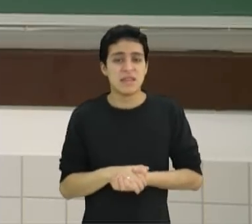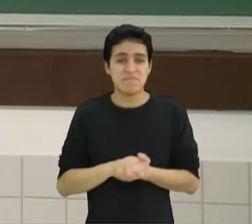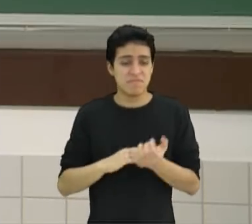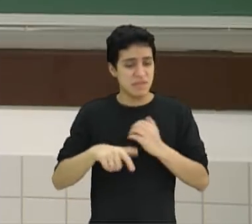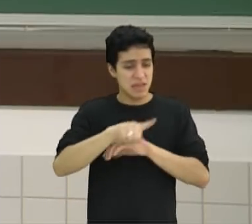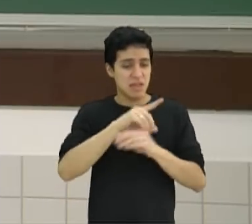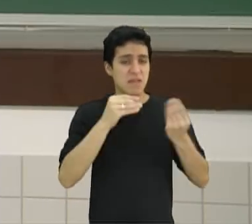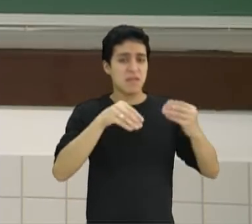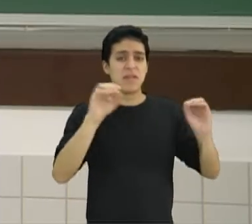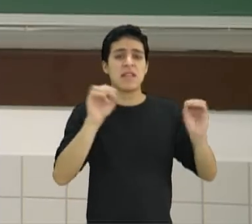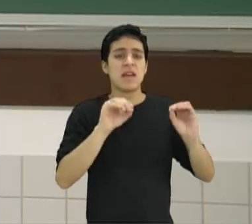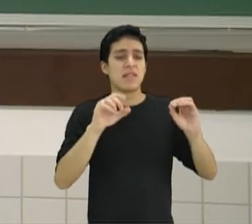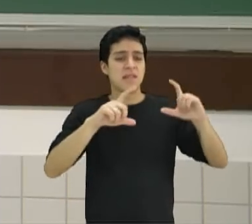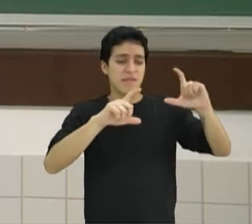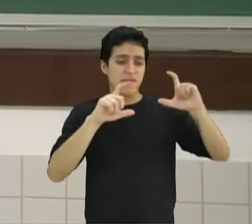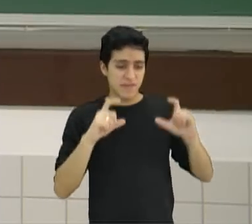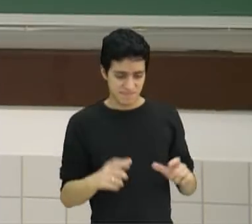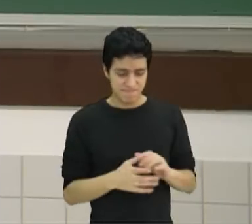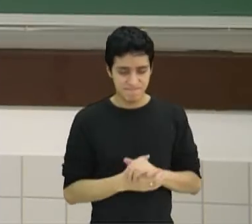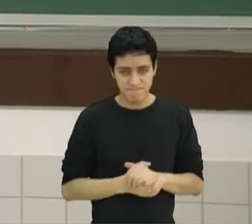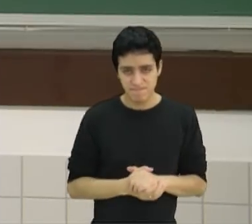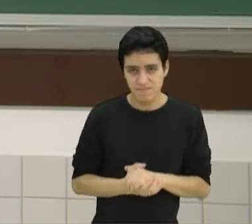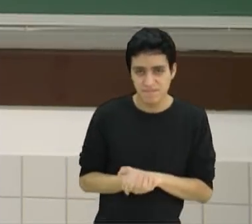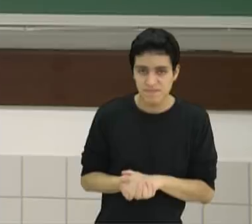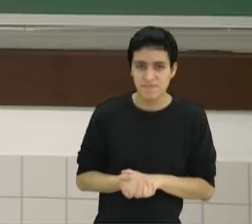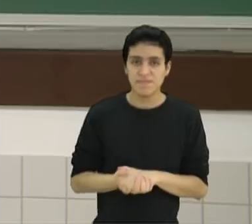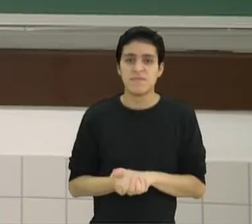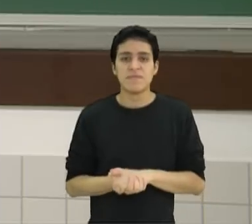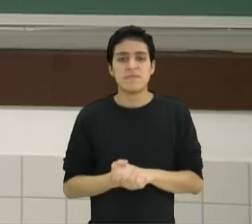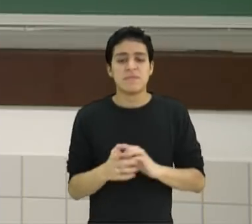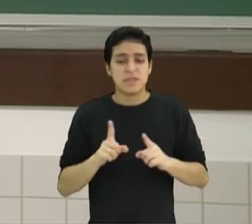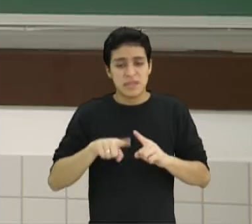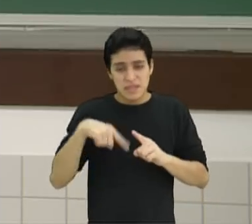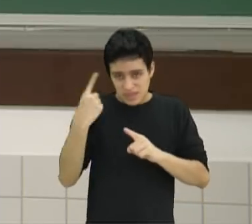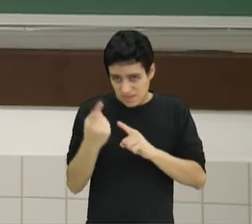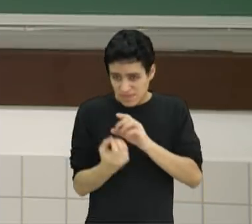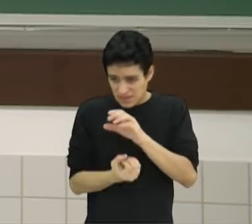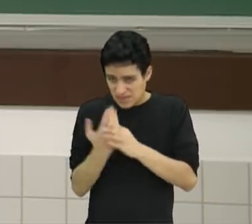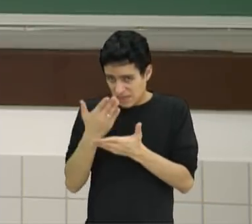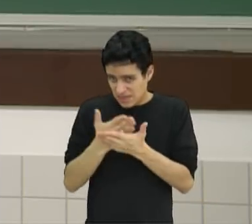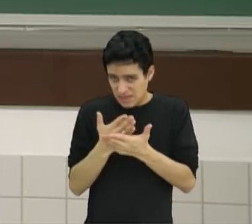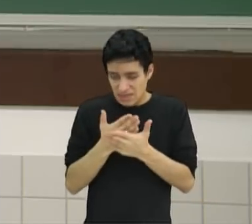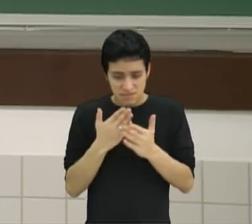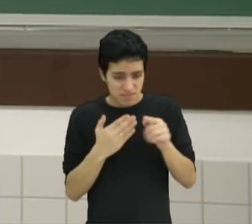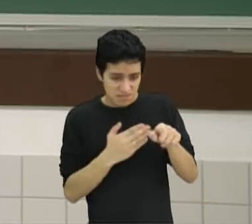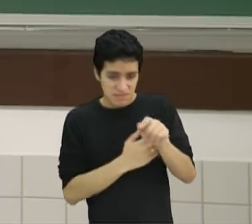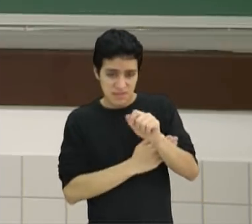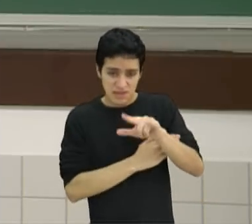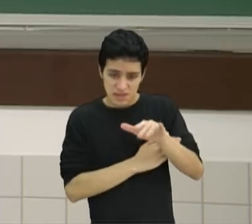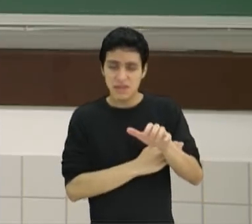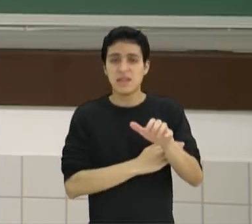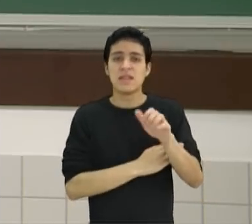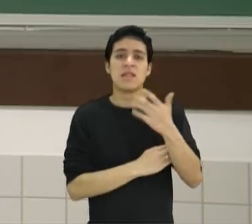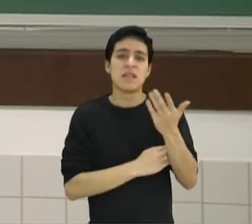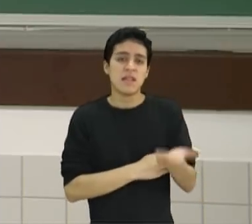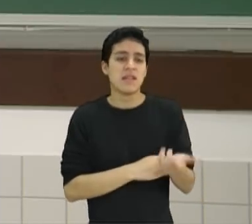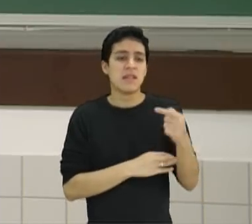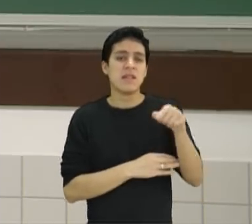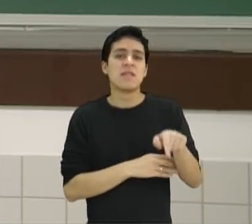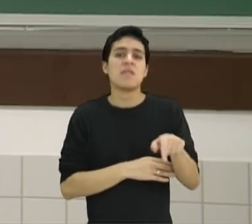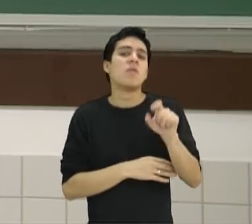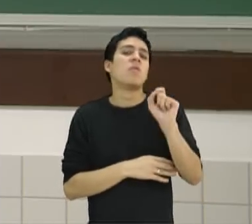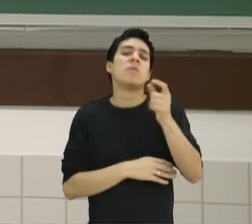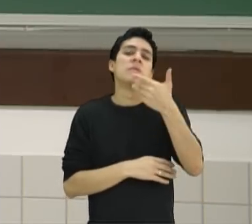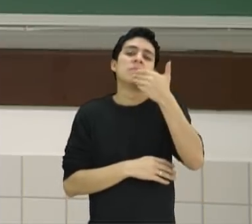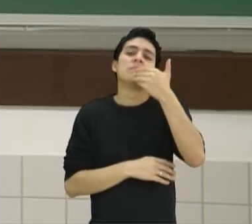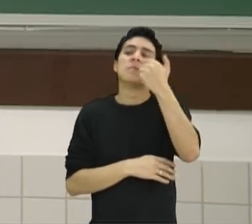aqui no fragmento, é que após essa criação, a própria menina, a Alice, ou Alice, né? Ela